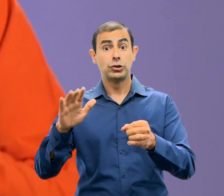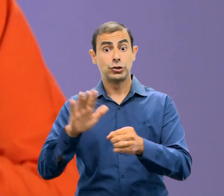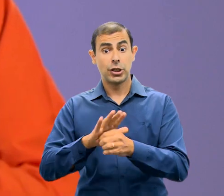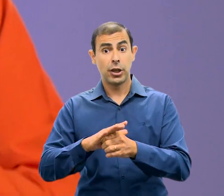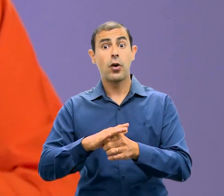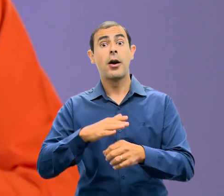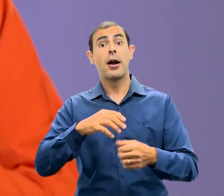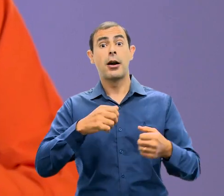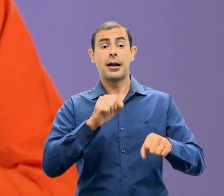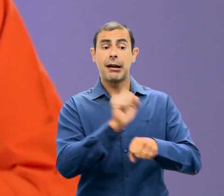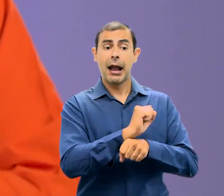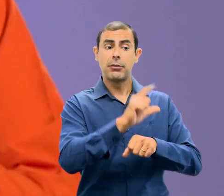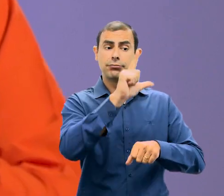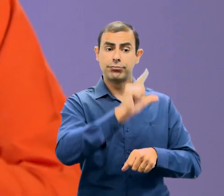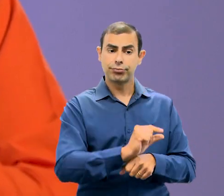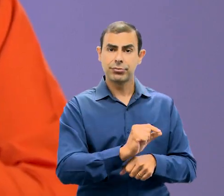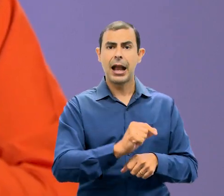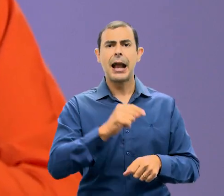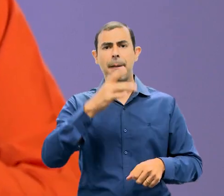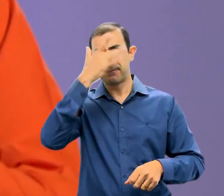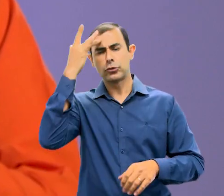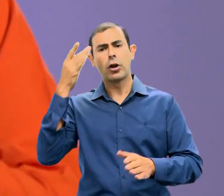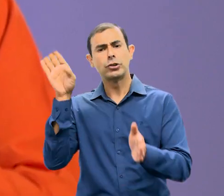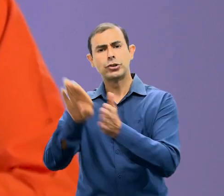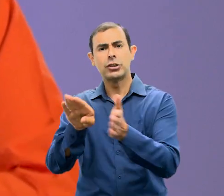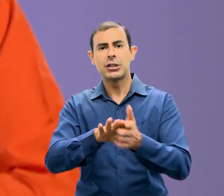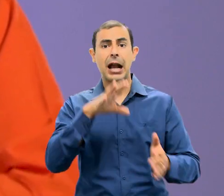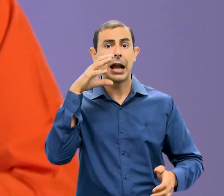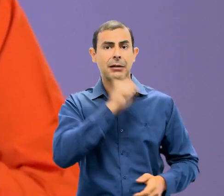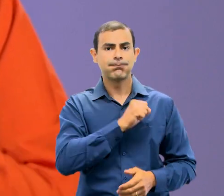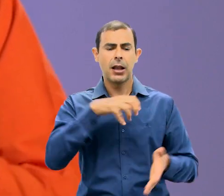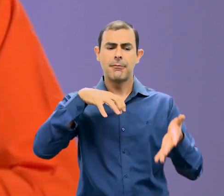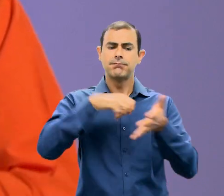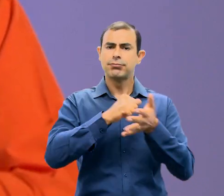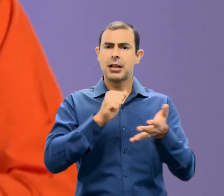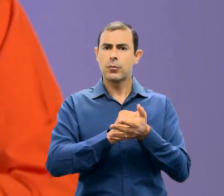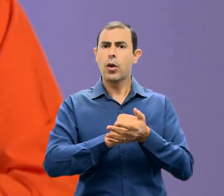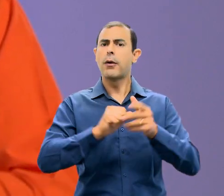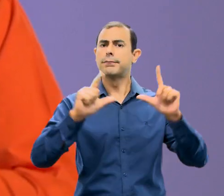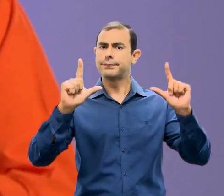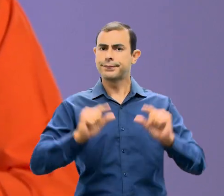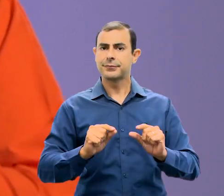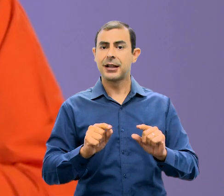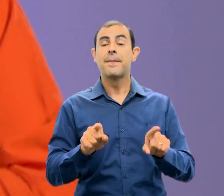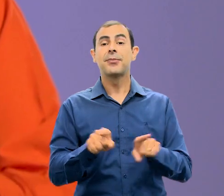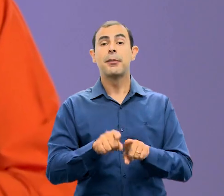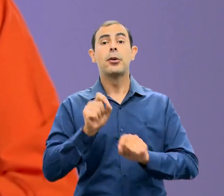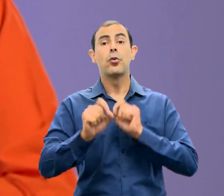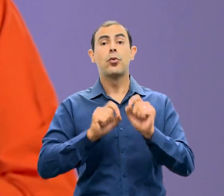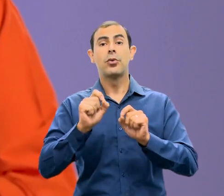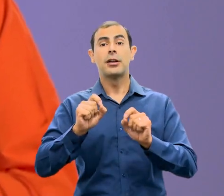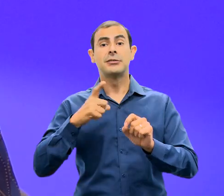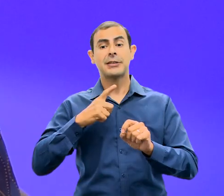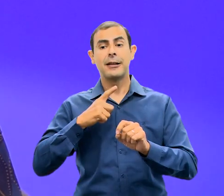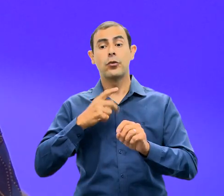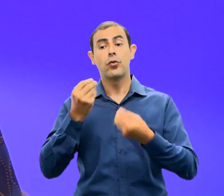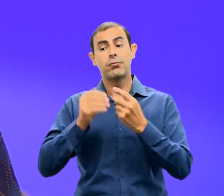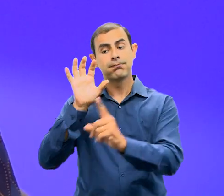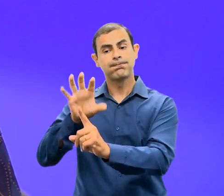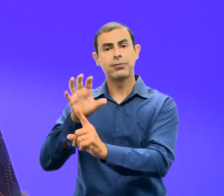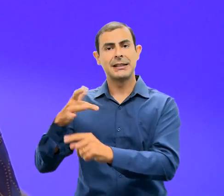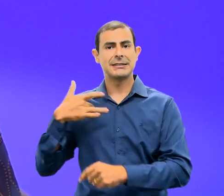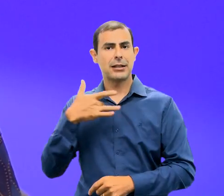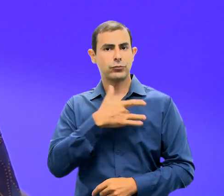rápido, menos acidentes de trânsito. Nós temos dados que eu já havia passado sobre a questão do impacto na saúde pública. Hoje,